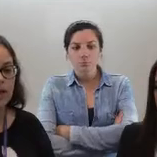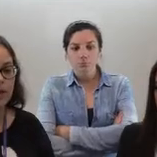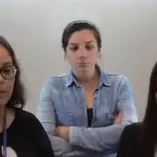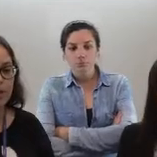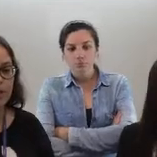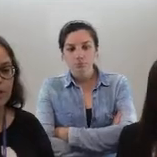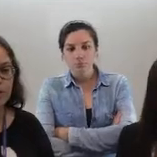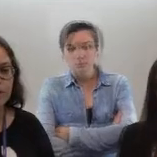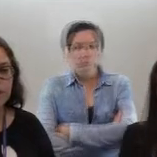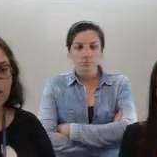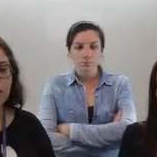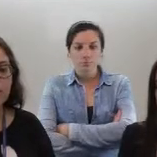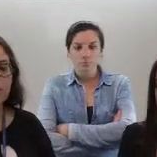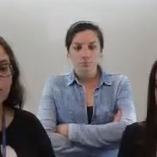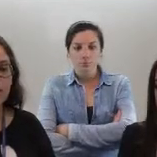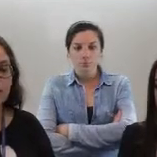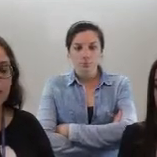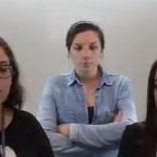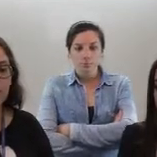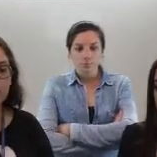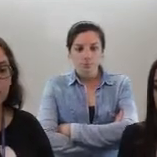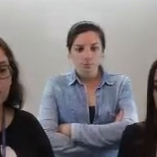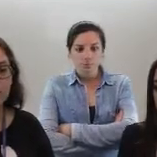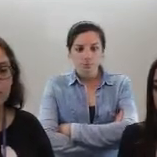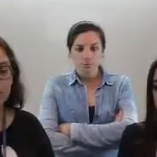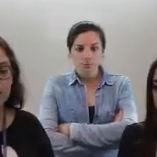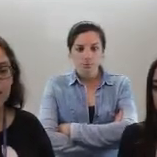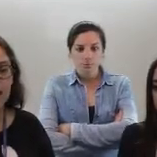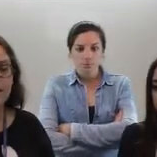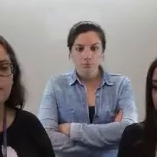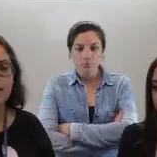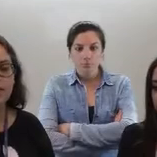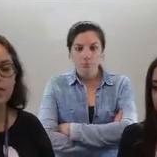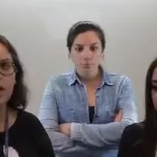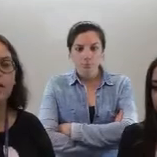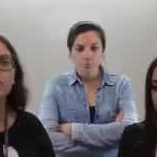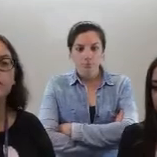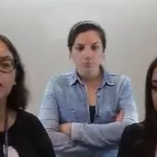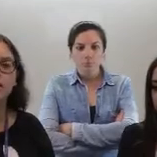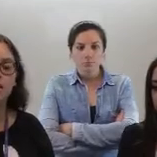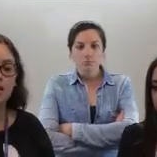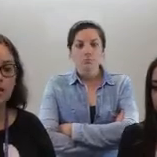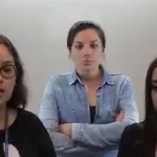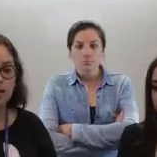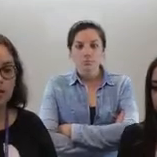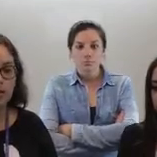vão clicar por aqui. E aqui vocês vão ter acesso a todos os materiais e bases de dados